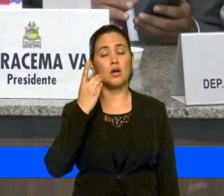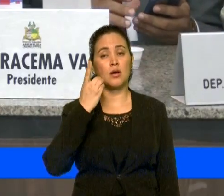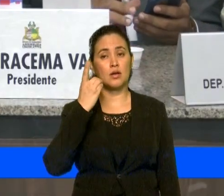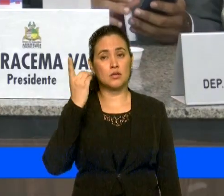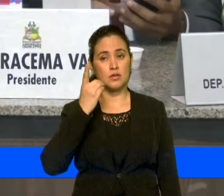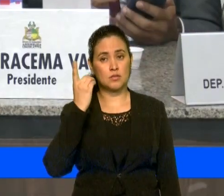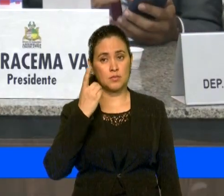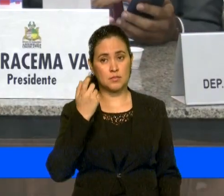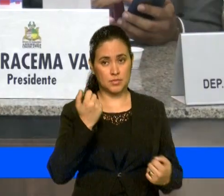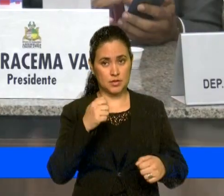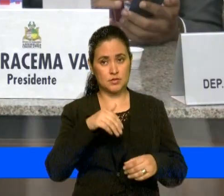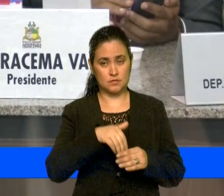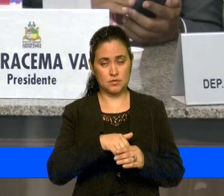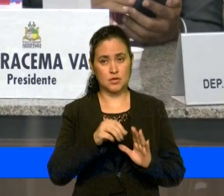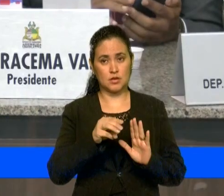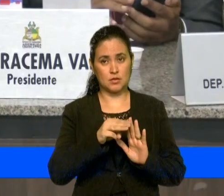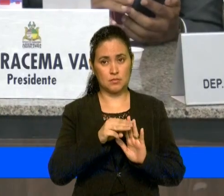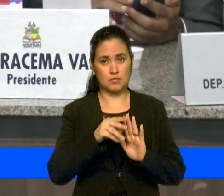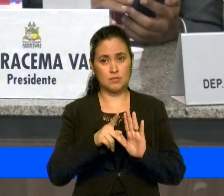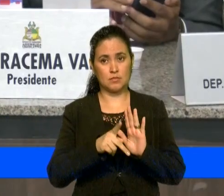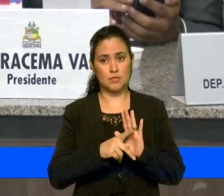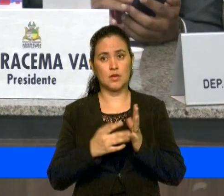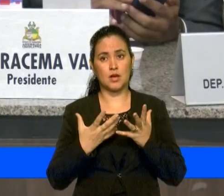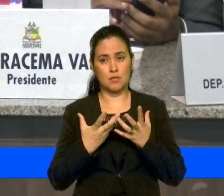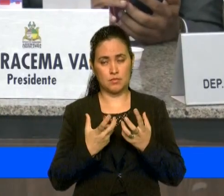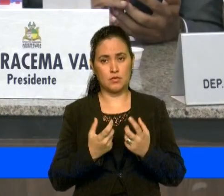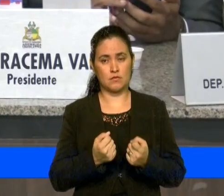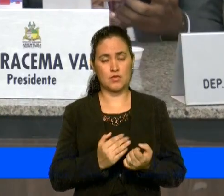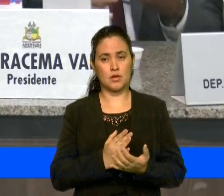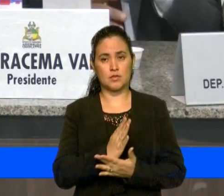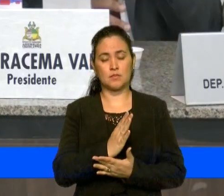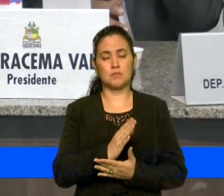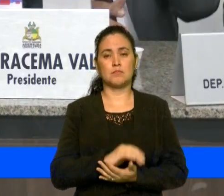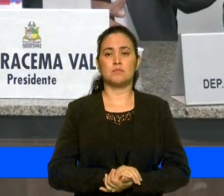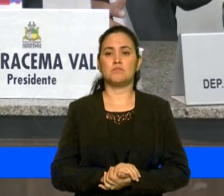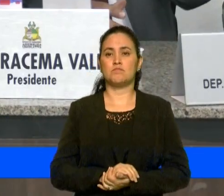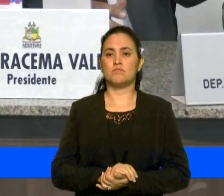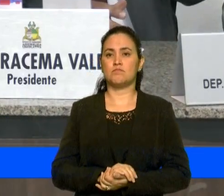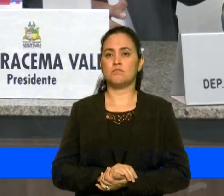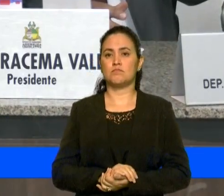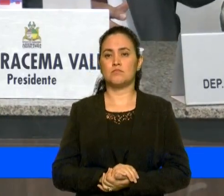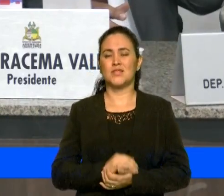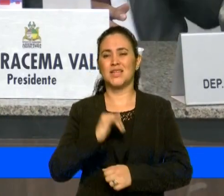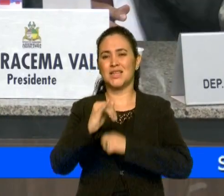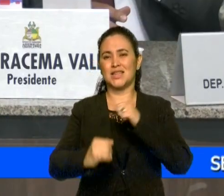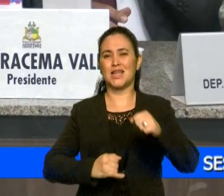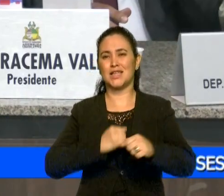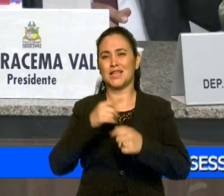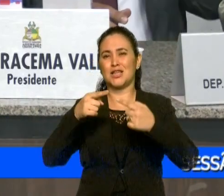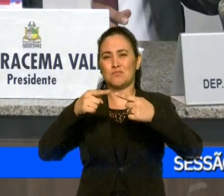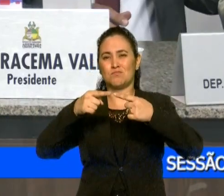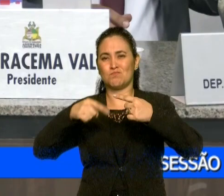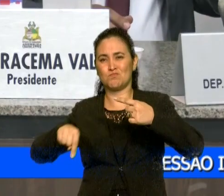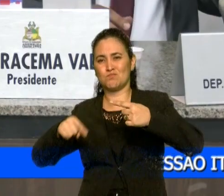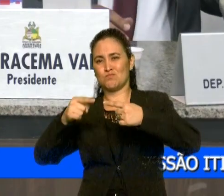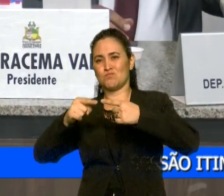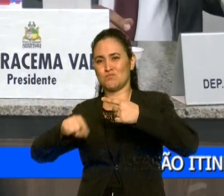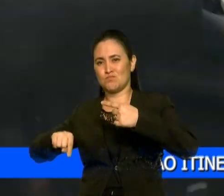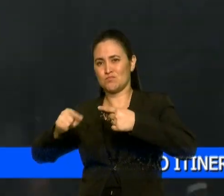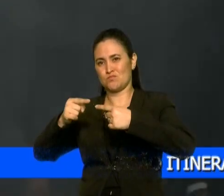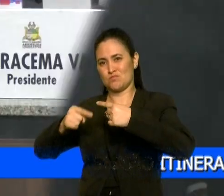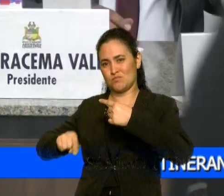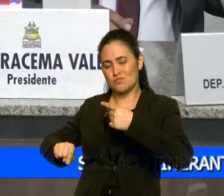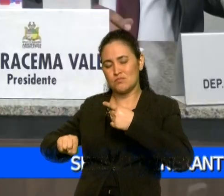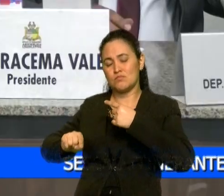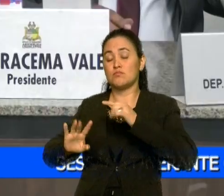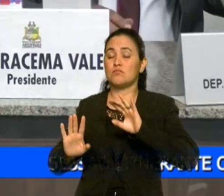a medida provisória foi aprovada, a gente está com dificuldade na conexão dos deputados. A gente vai continuar tentando nas próximas